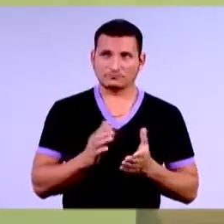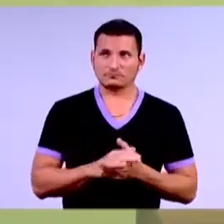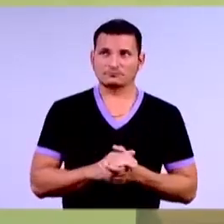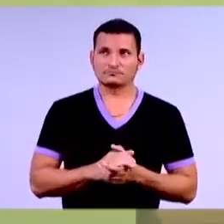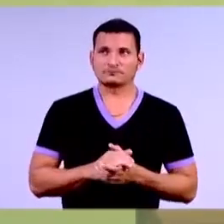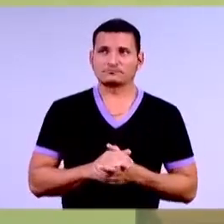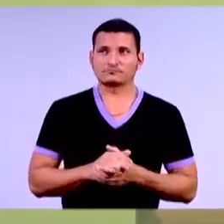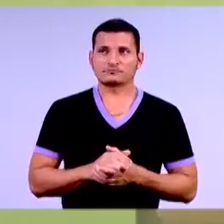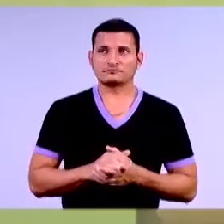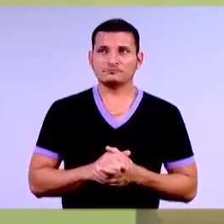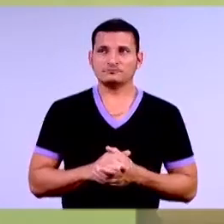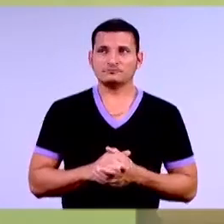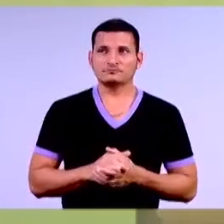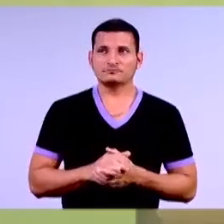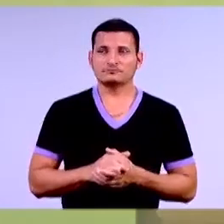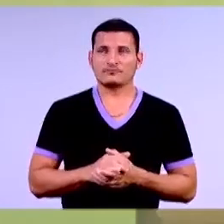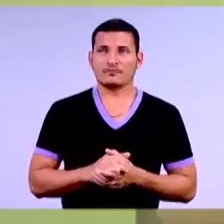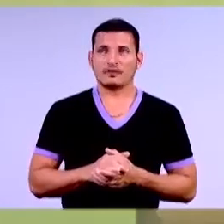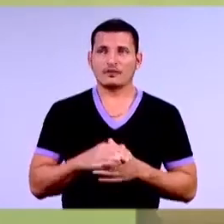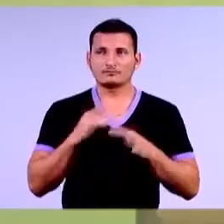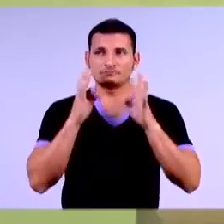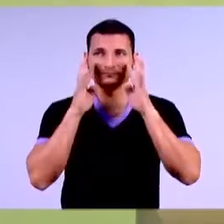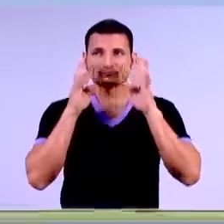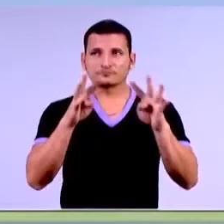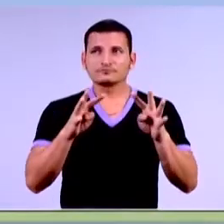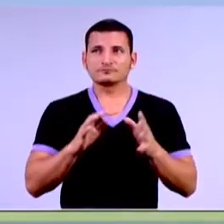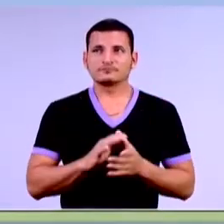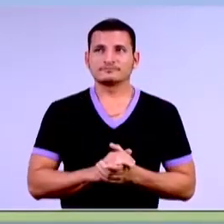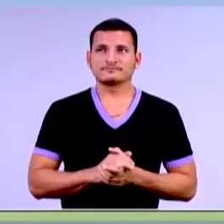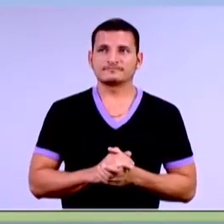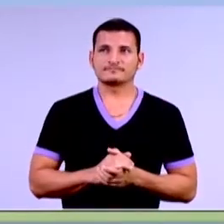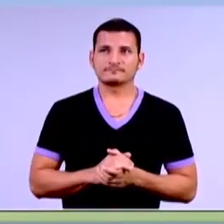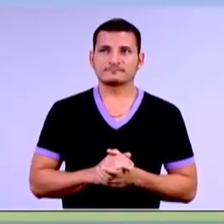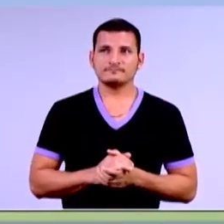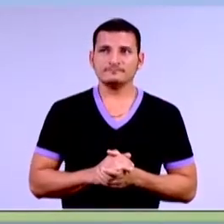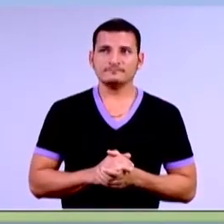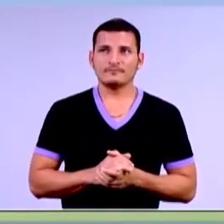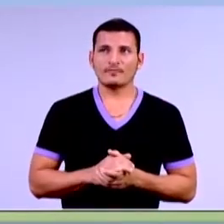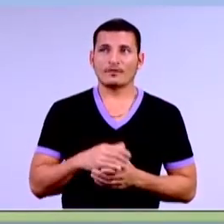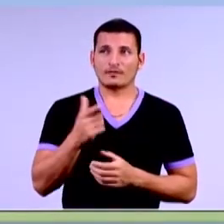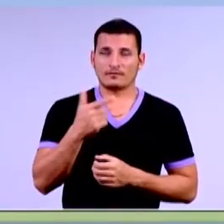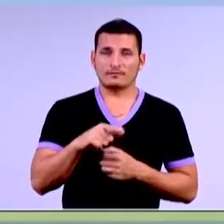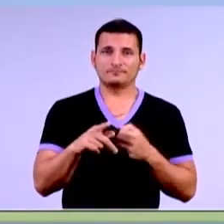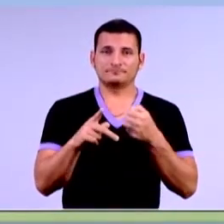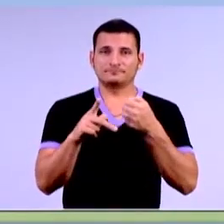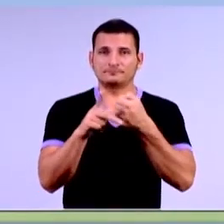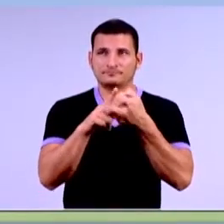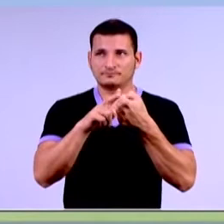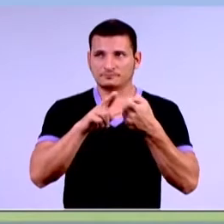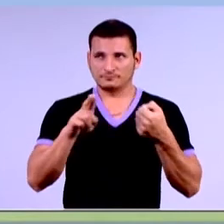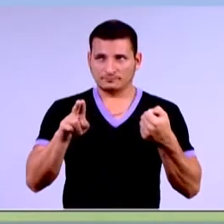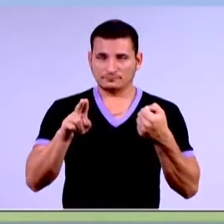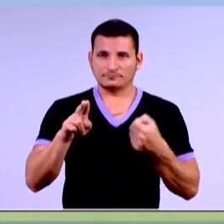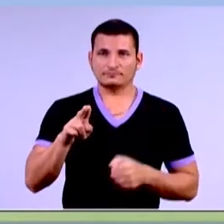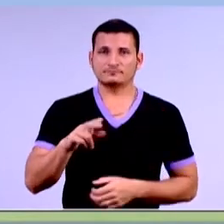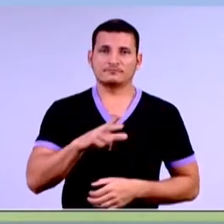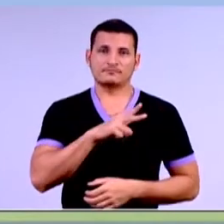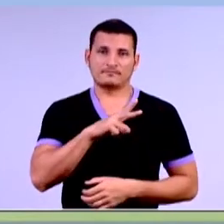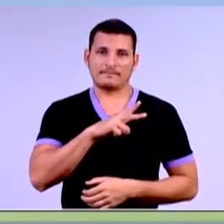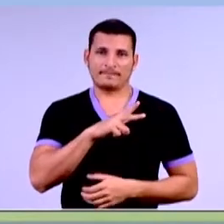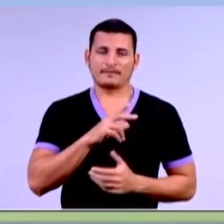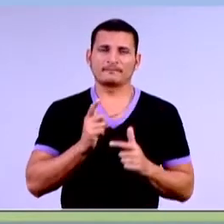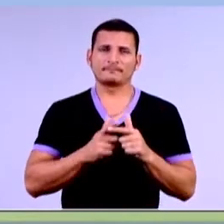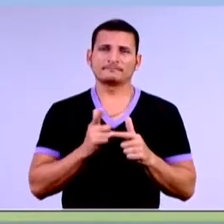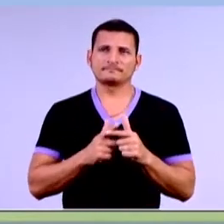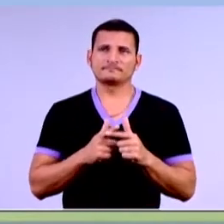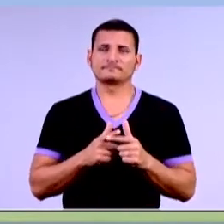galera vamos a atenção aí olha só novamente os pronomes pessoais aparecem porque eles aparecem